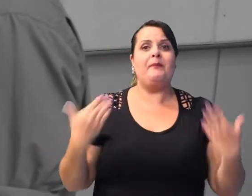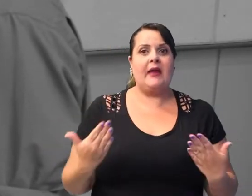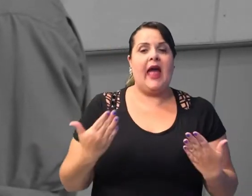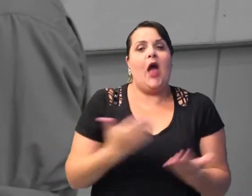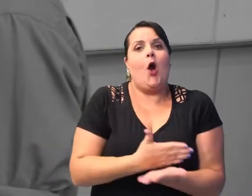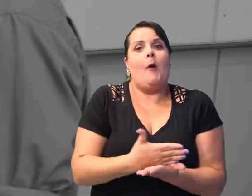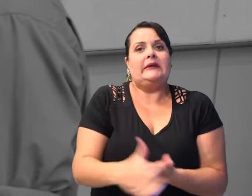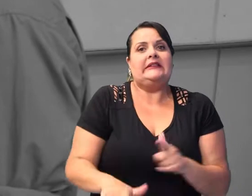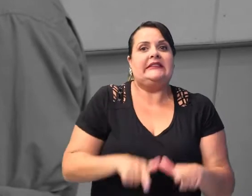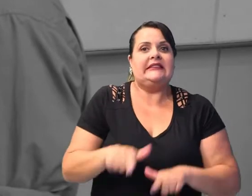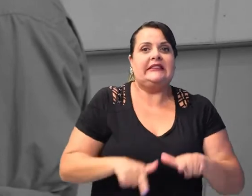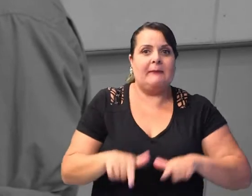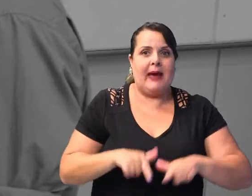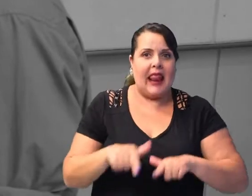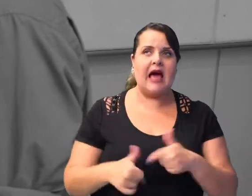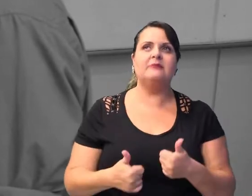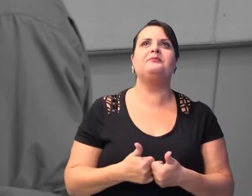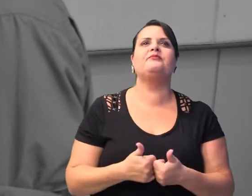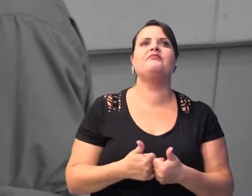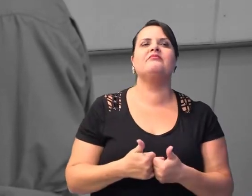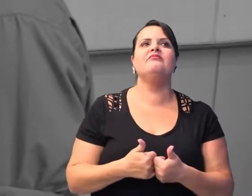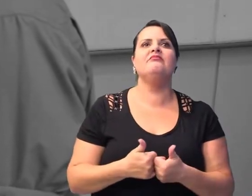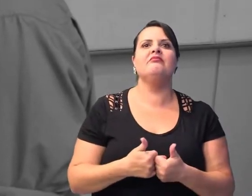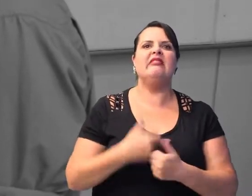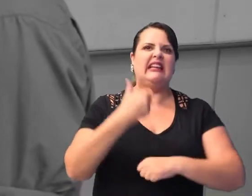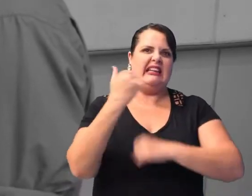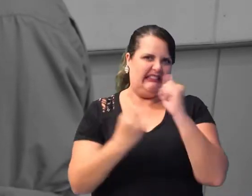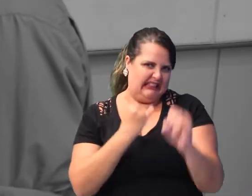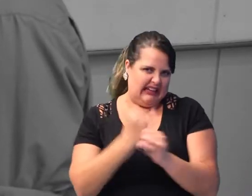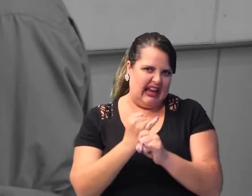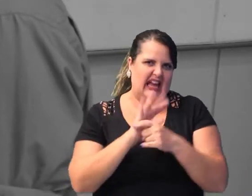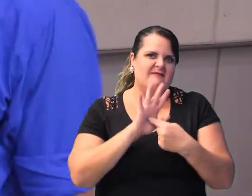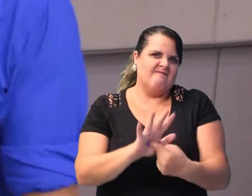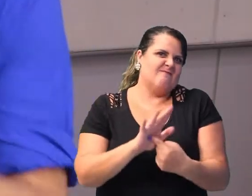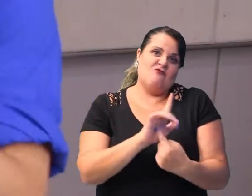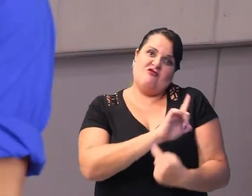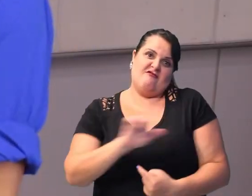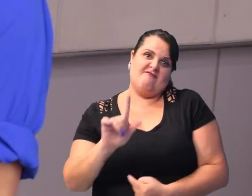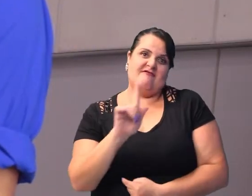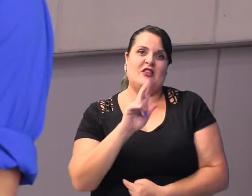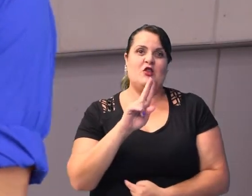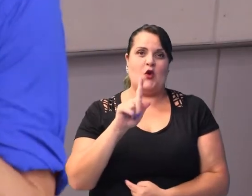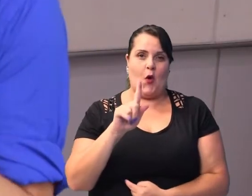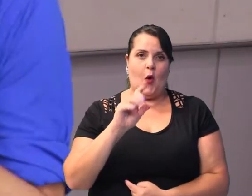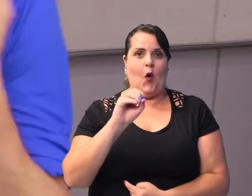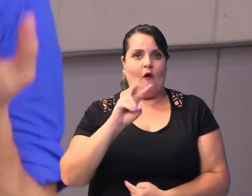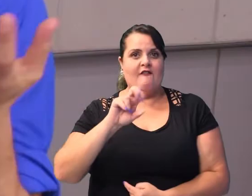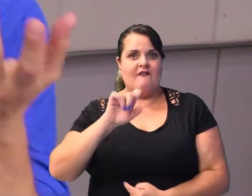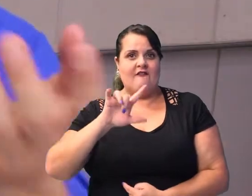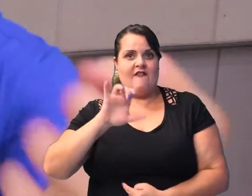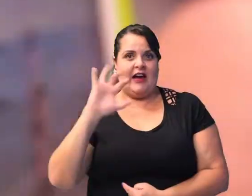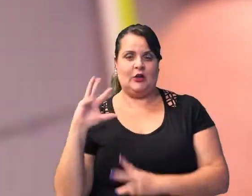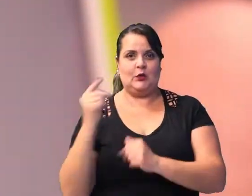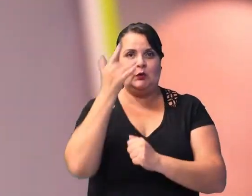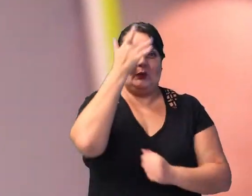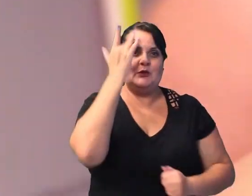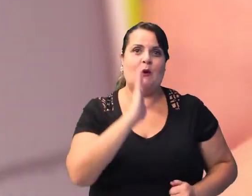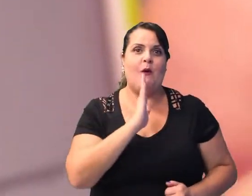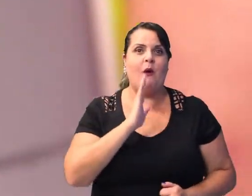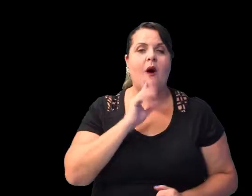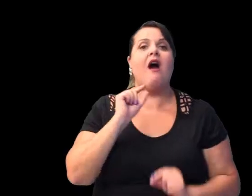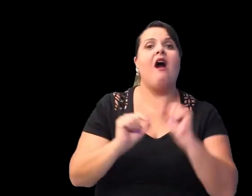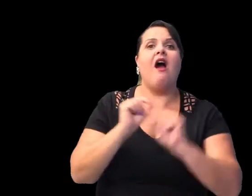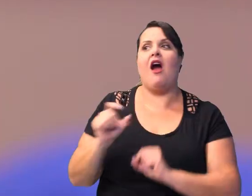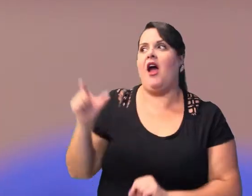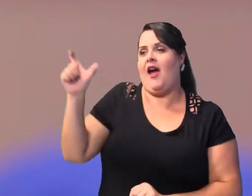era a minha intenção muita gente no meio já nem conhecia daí não tinha como dar mais estamos conversando com talita gol valeu vamos ver como ela se apresenta